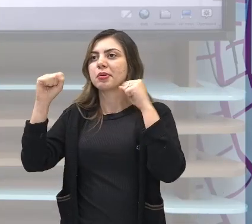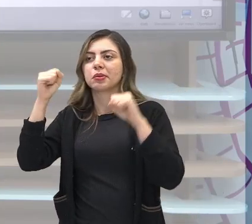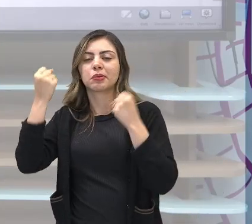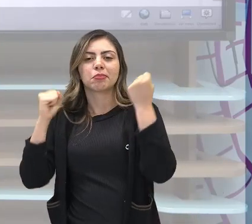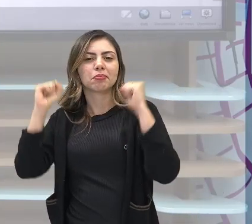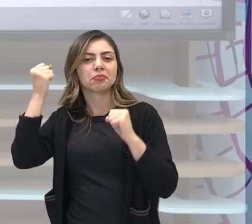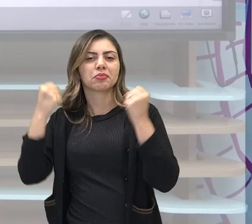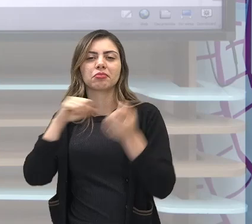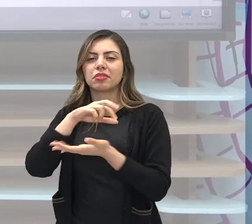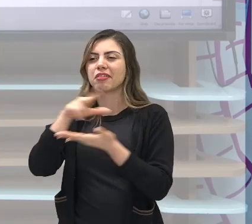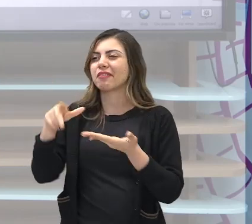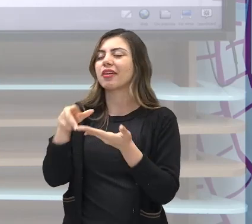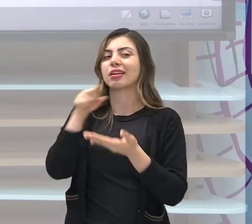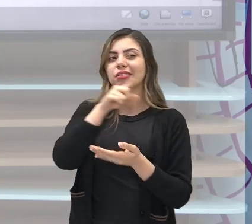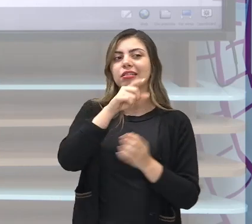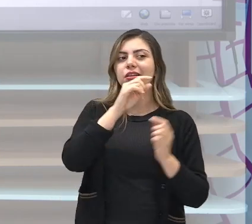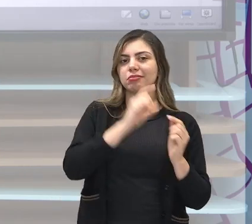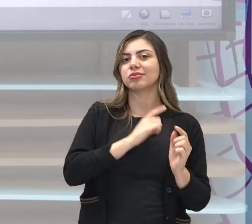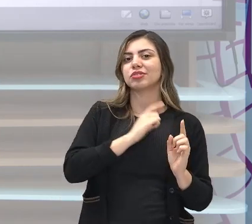quê?